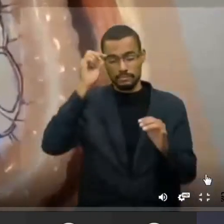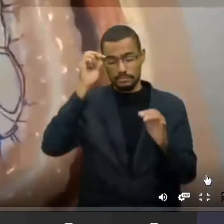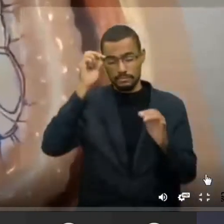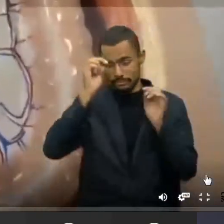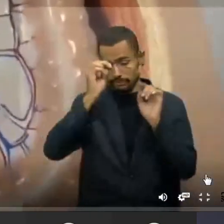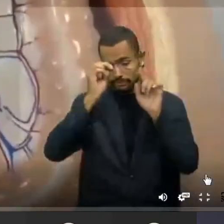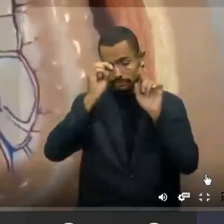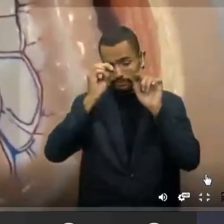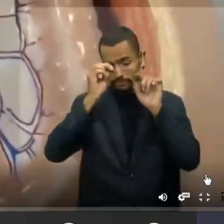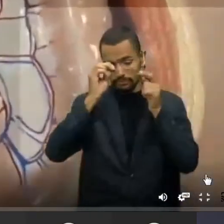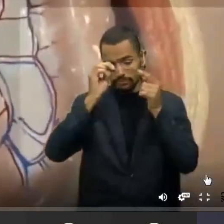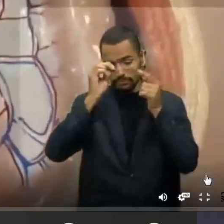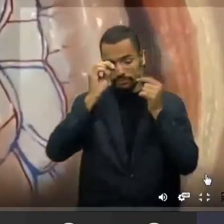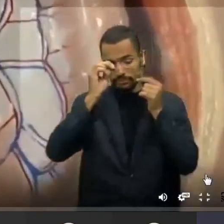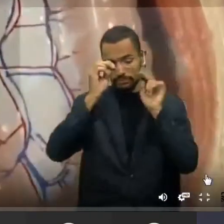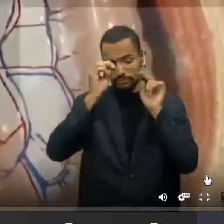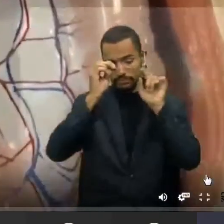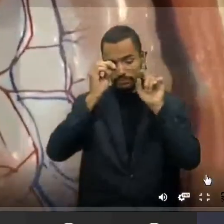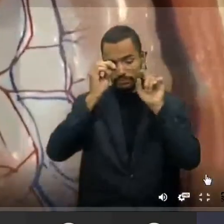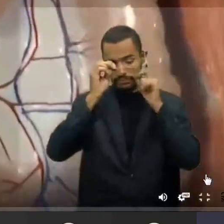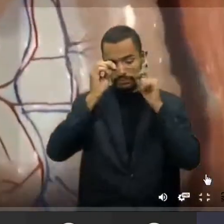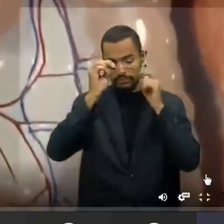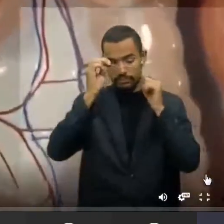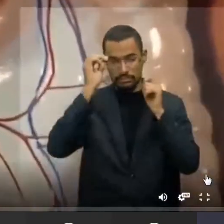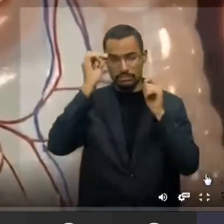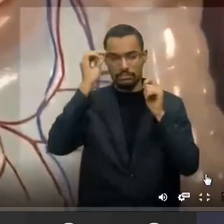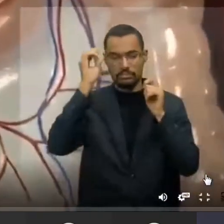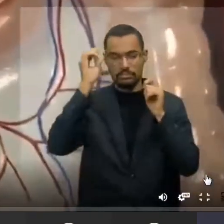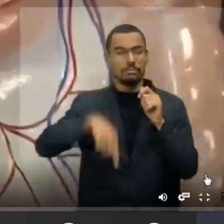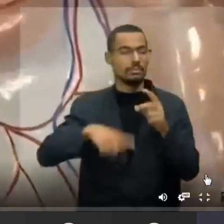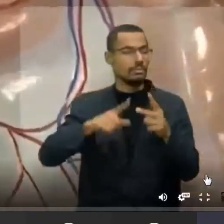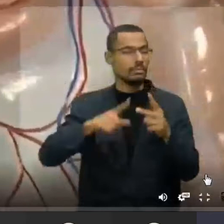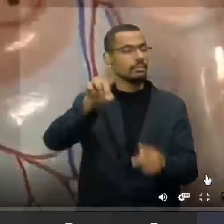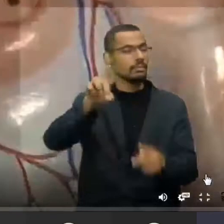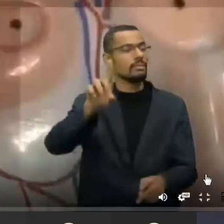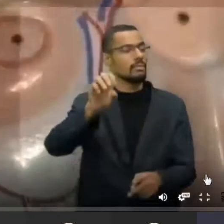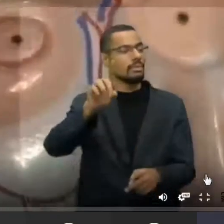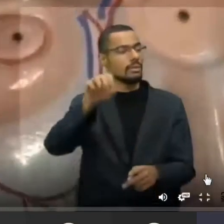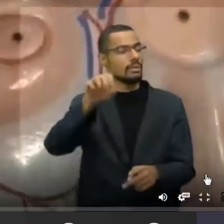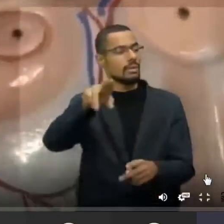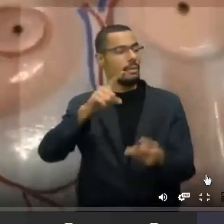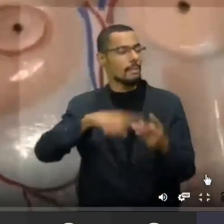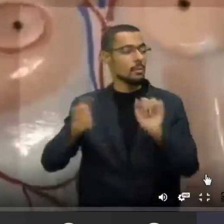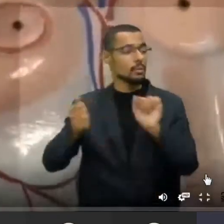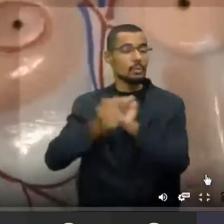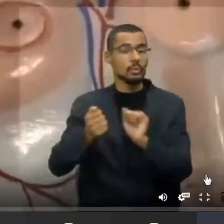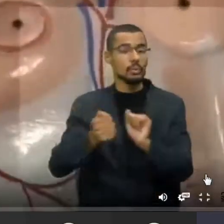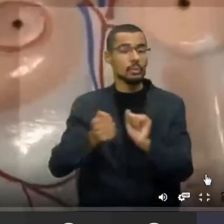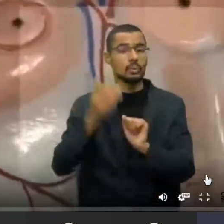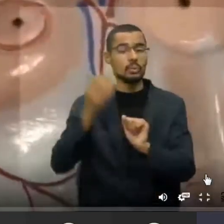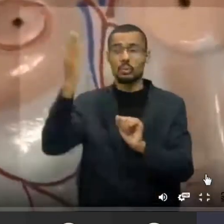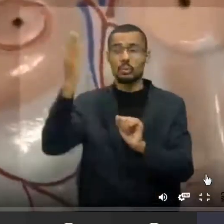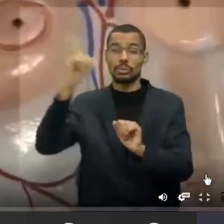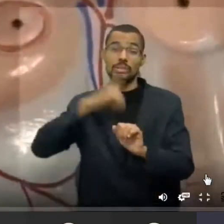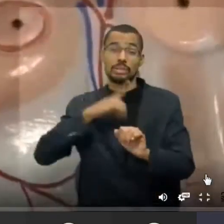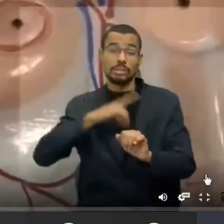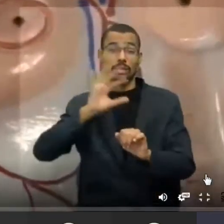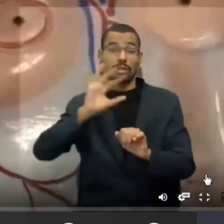faz a conexão com o estômago, é o duodeno. E junto no duodeno eu tenho associado, né,